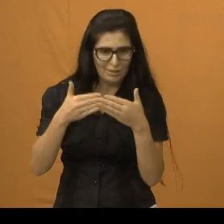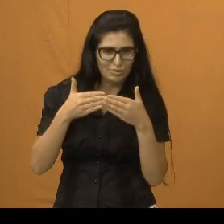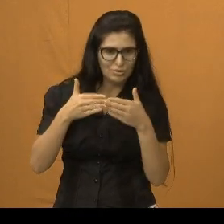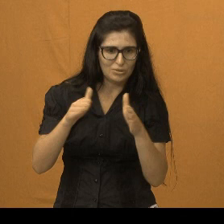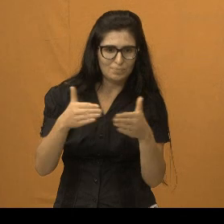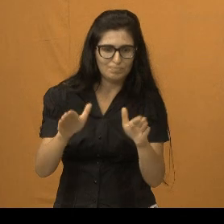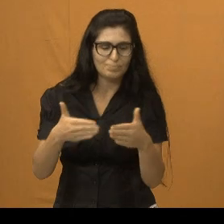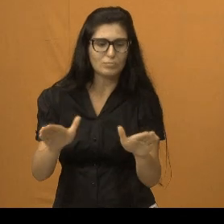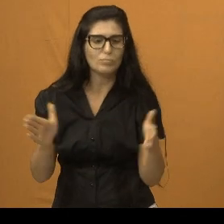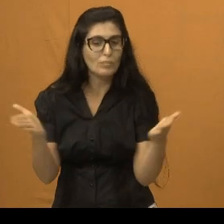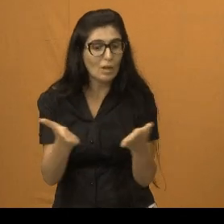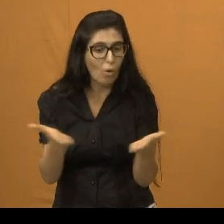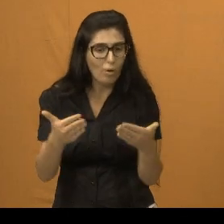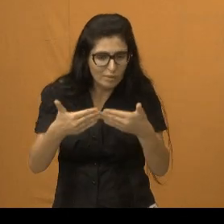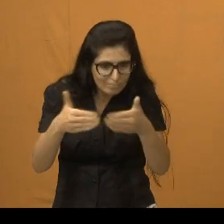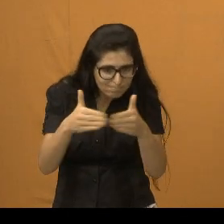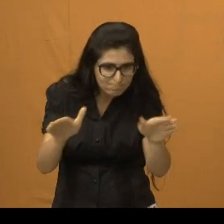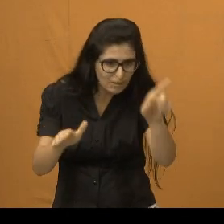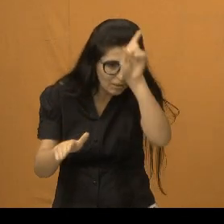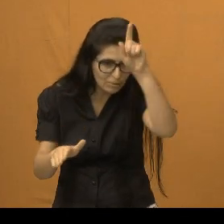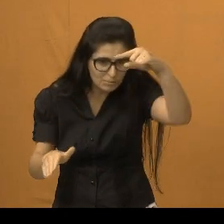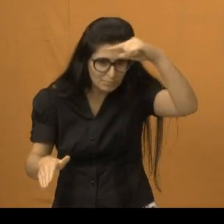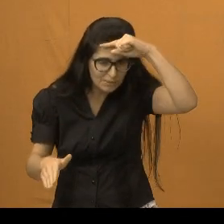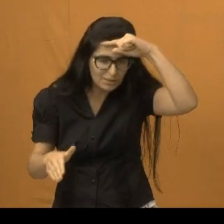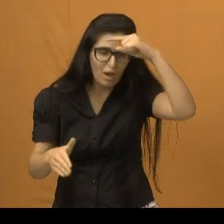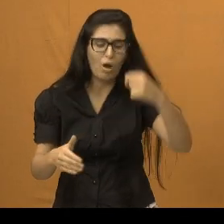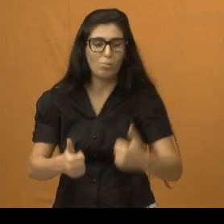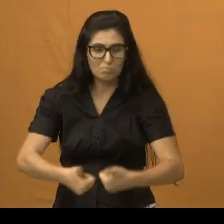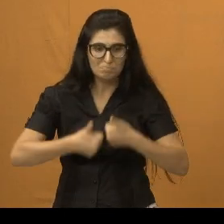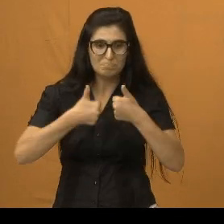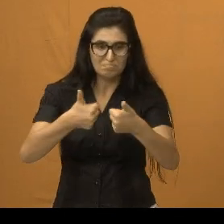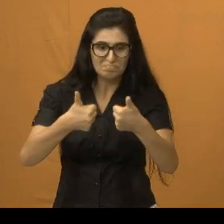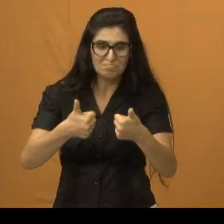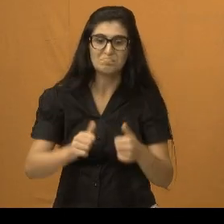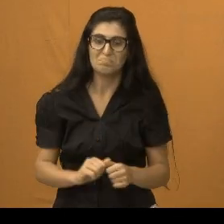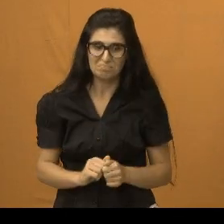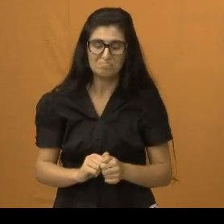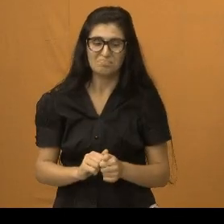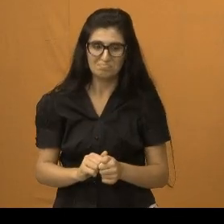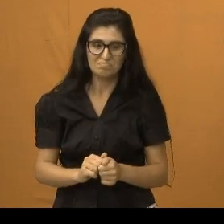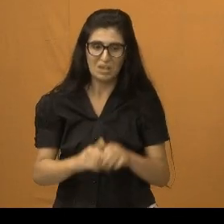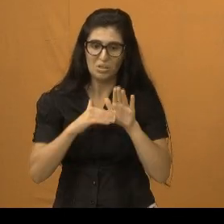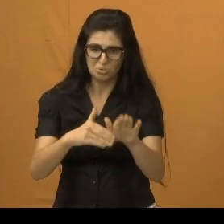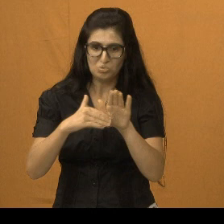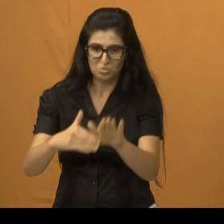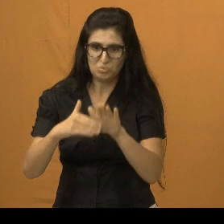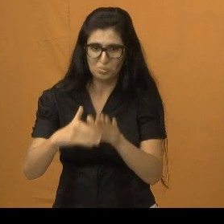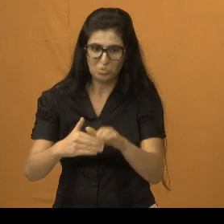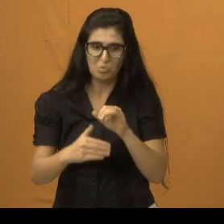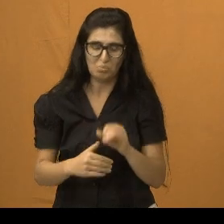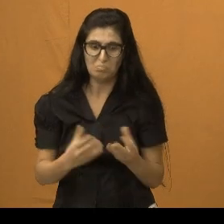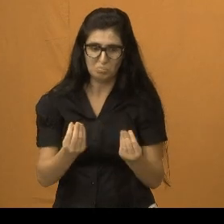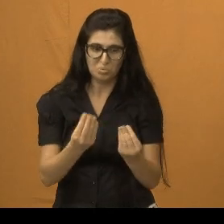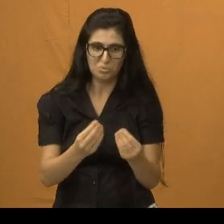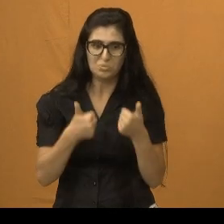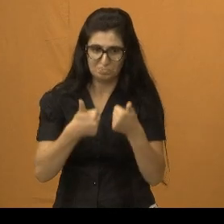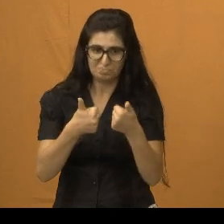das aplicações de serviços à municipalidade, né? É um dos processos que eu posso salientar a